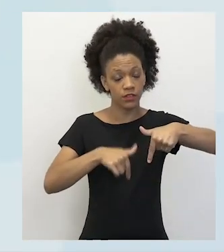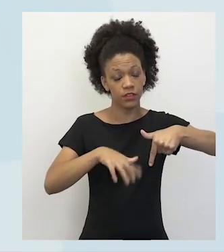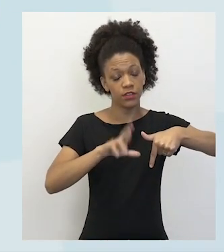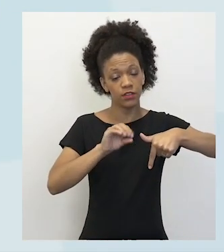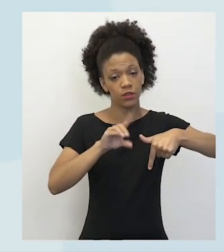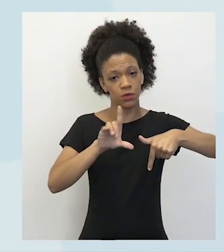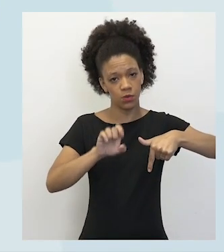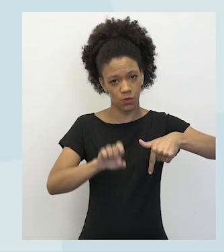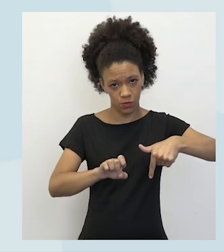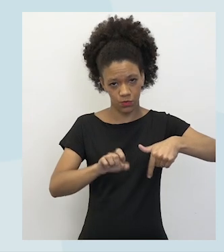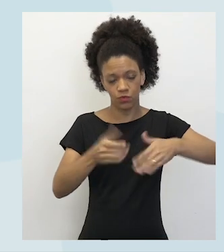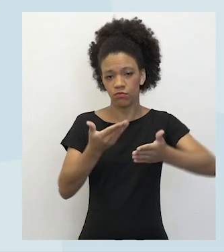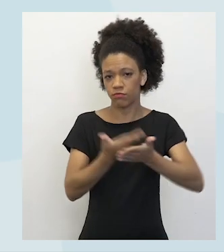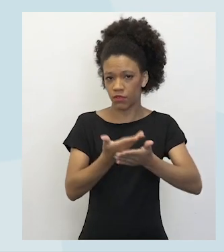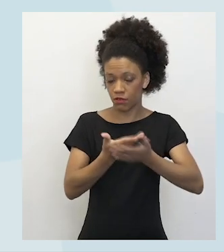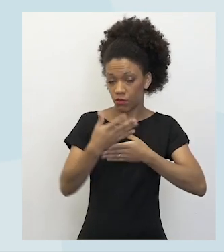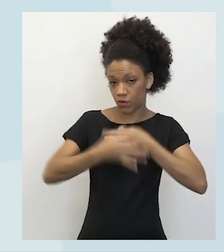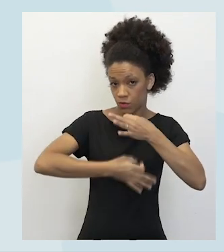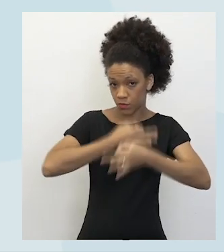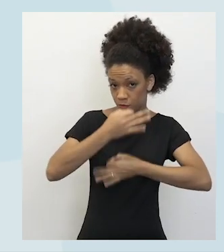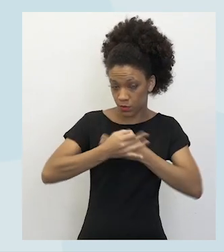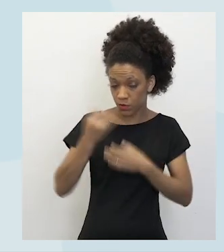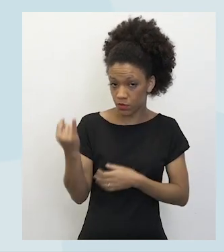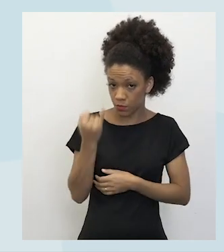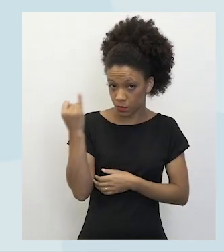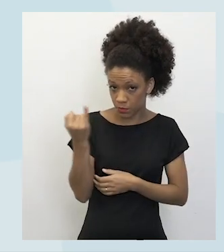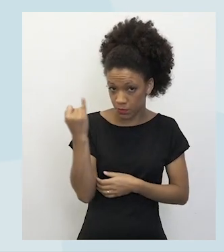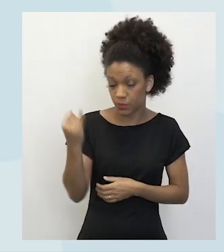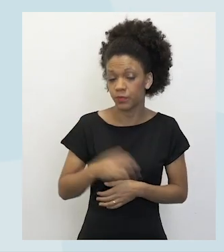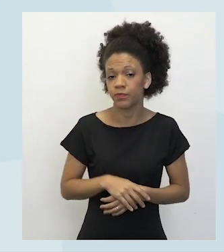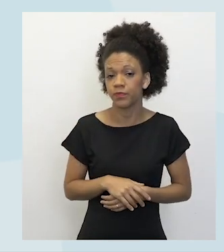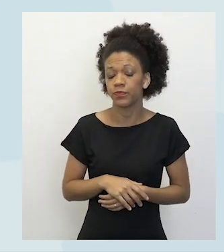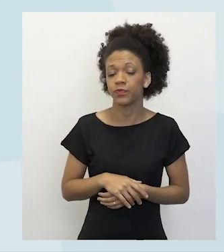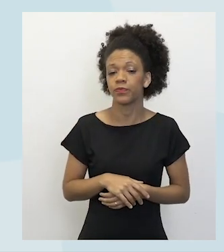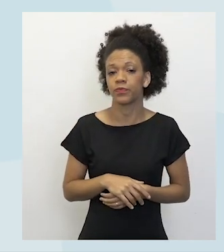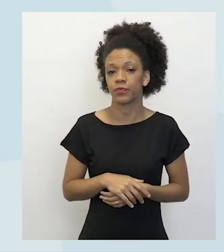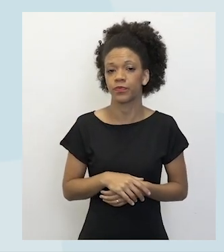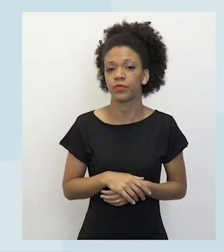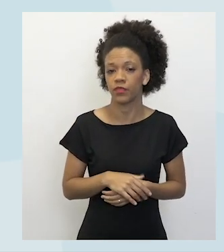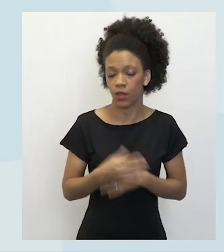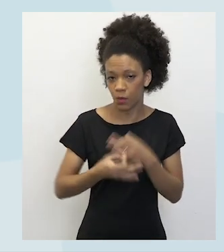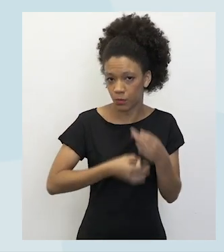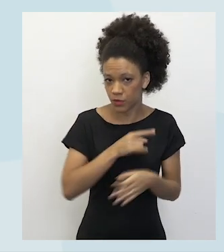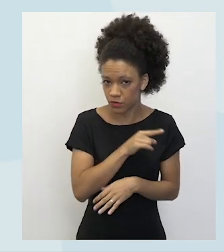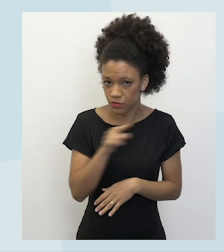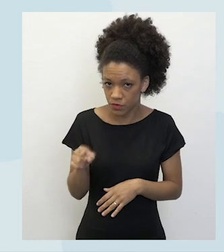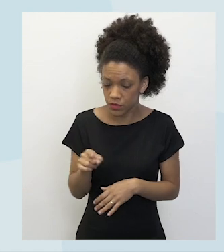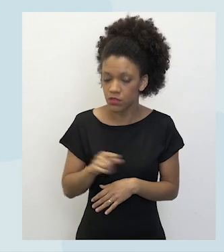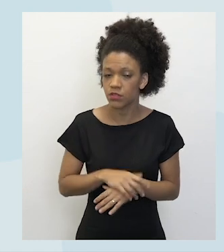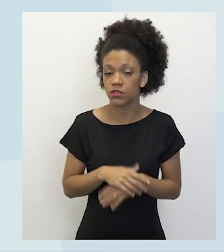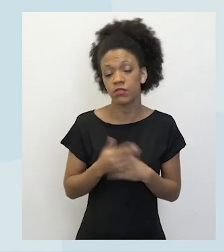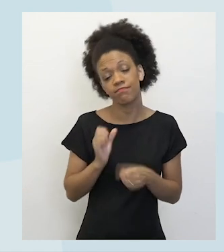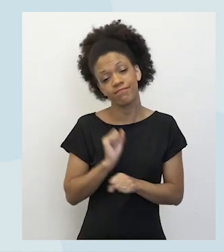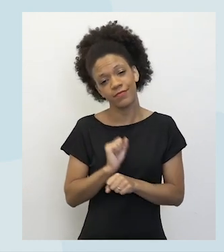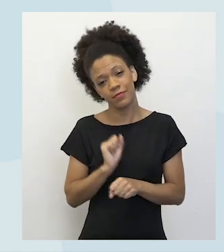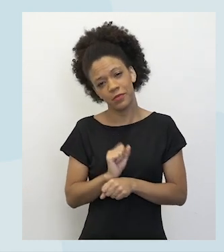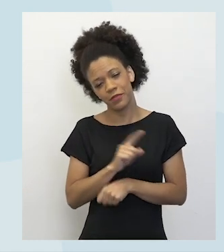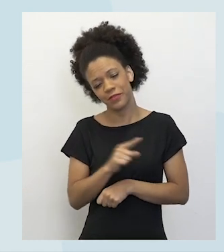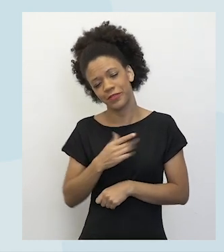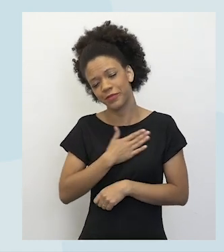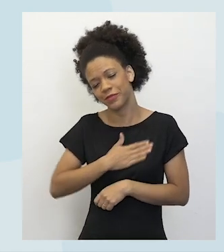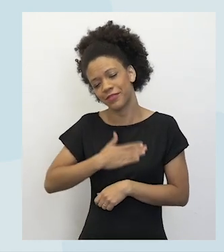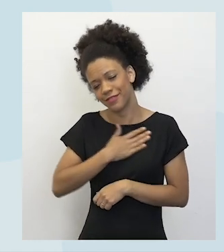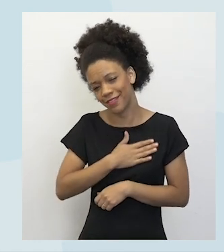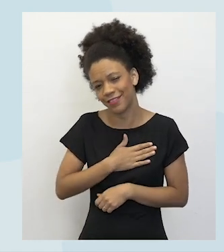acharam da aula, ok? Isso é muito importante, a opinião é fundamental, ok? Espero que vocês tenham